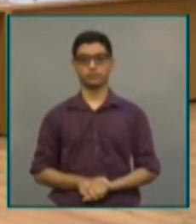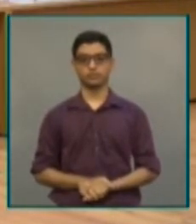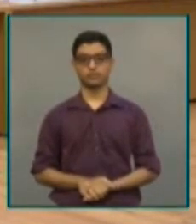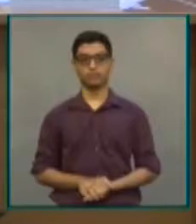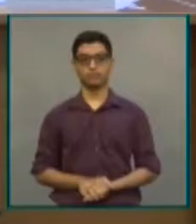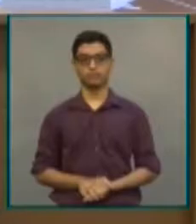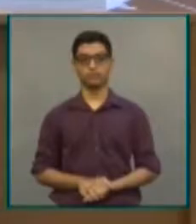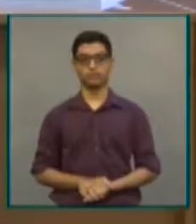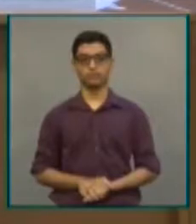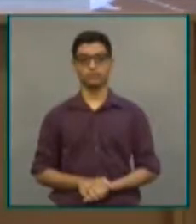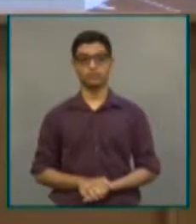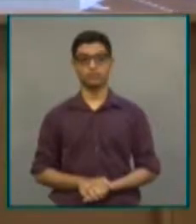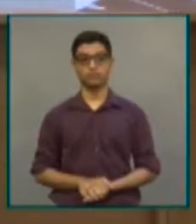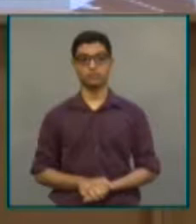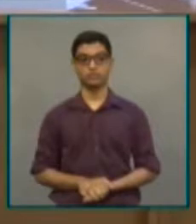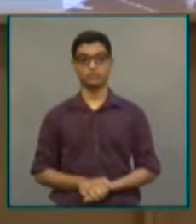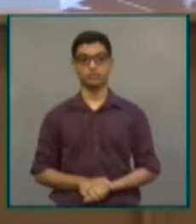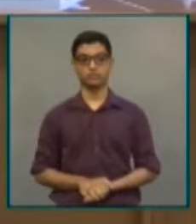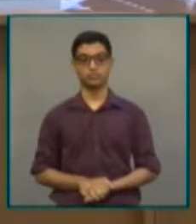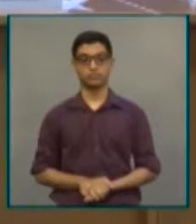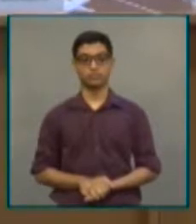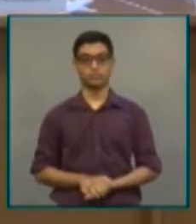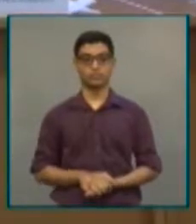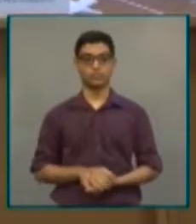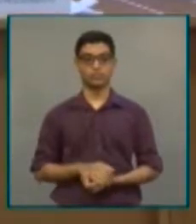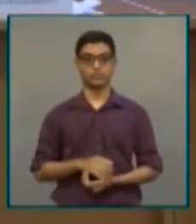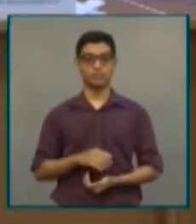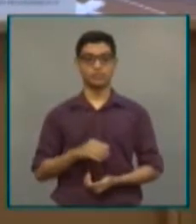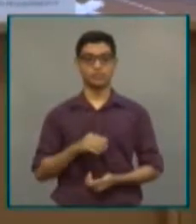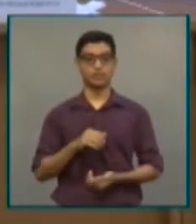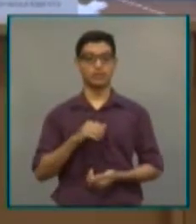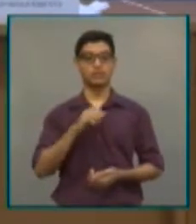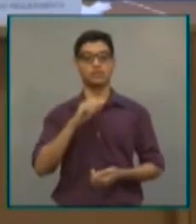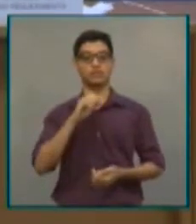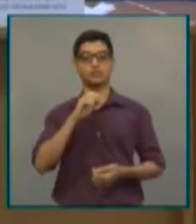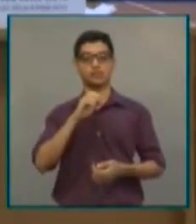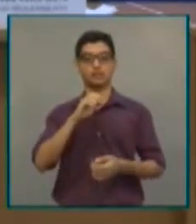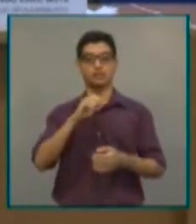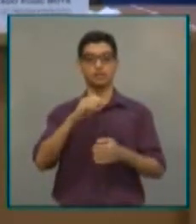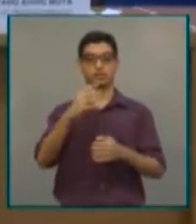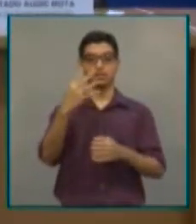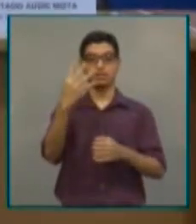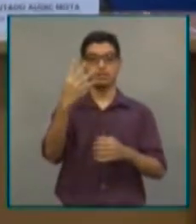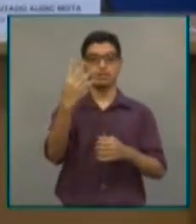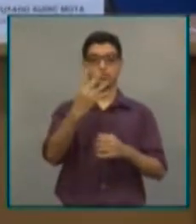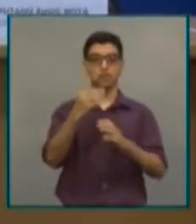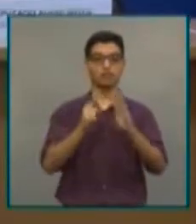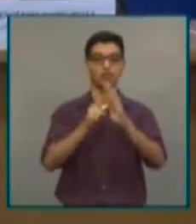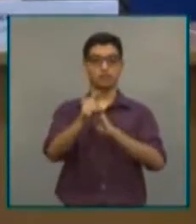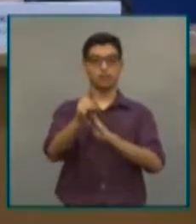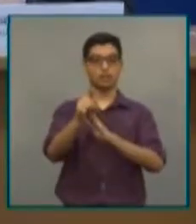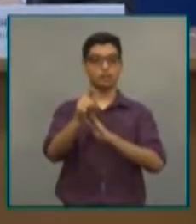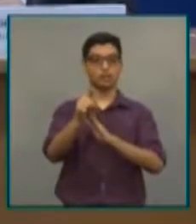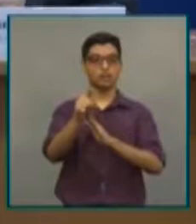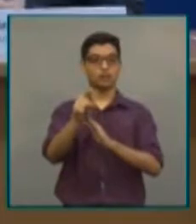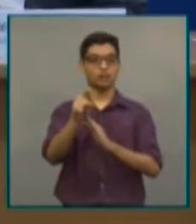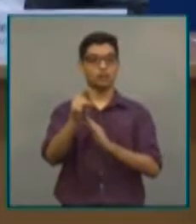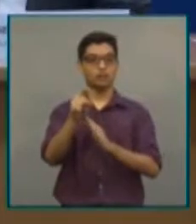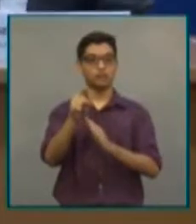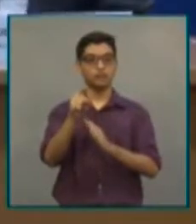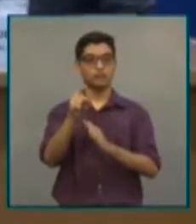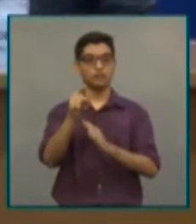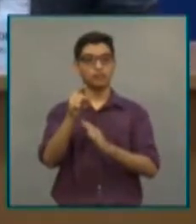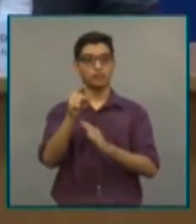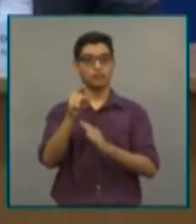Agradecemos a resposta da candidata e sortearemos agora a quarta pergunta, elaborada pela Comissão de Constituição e Justiça